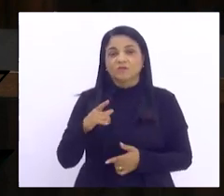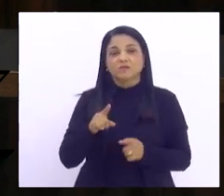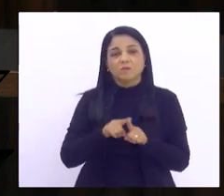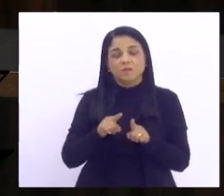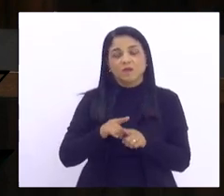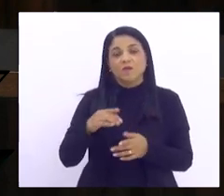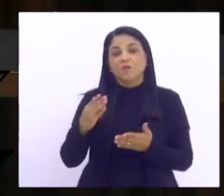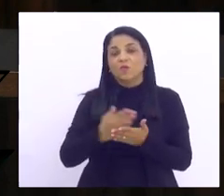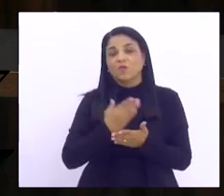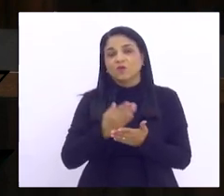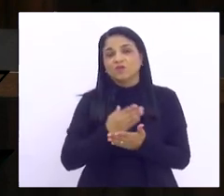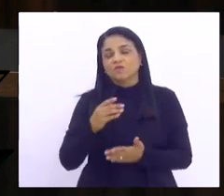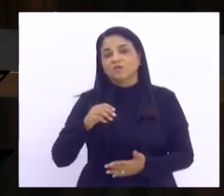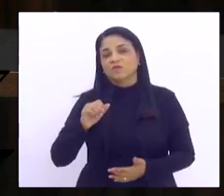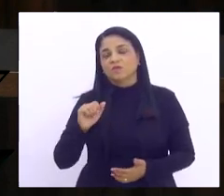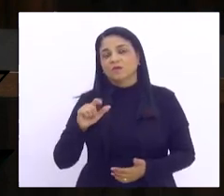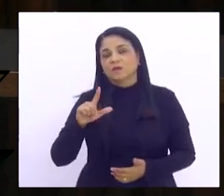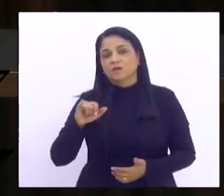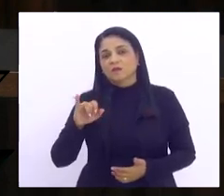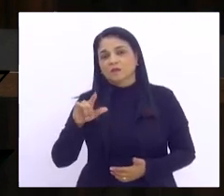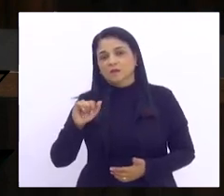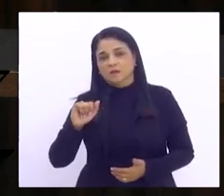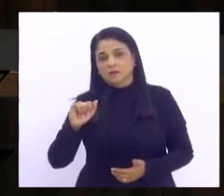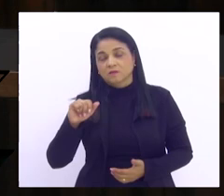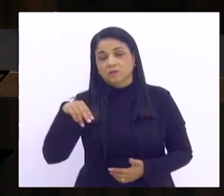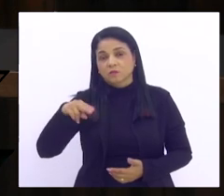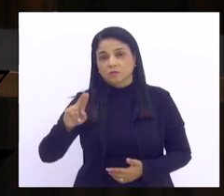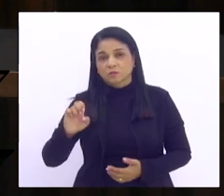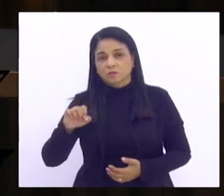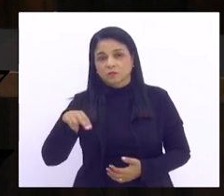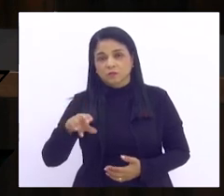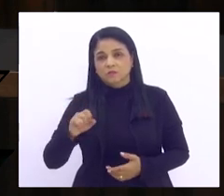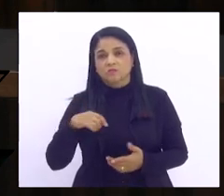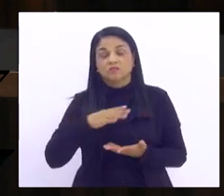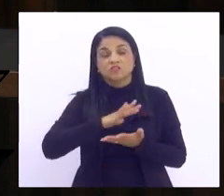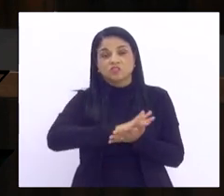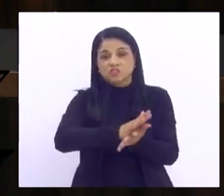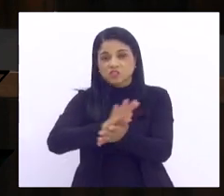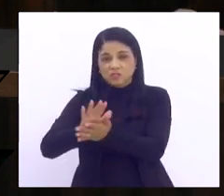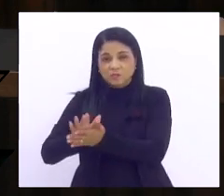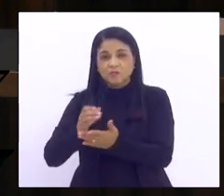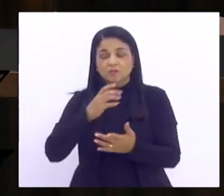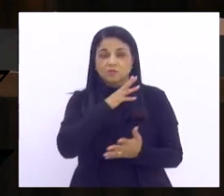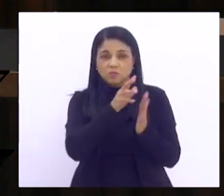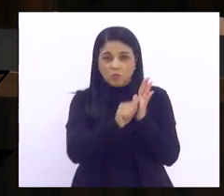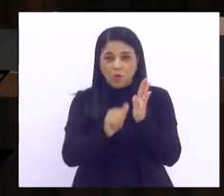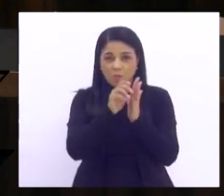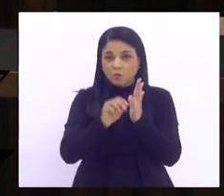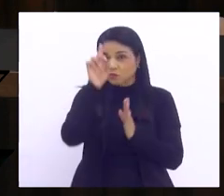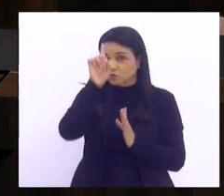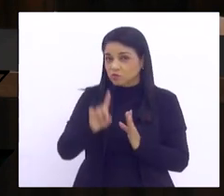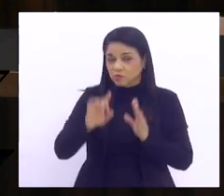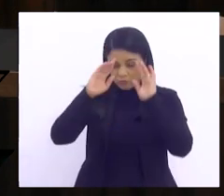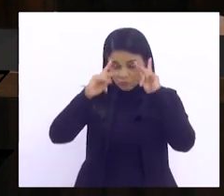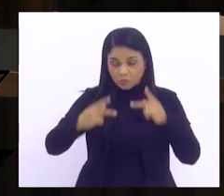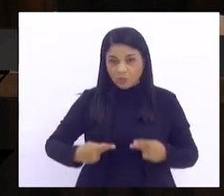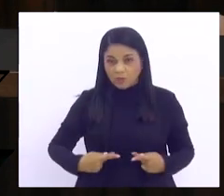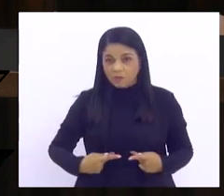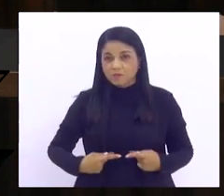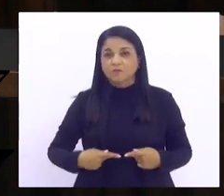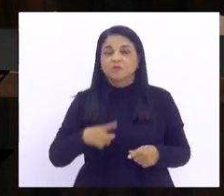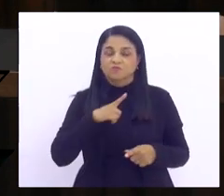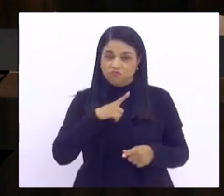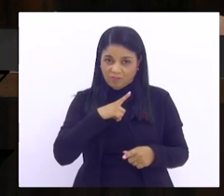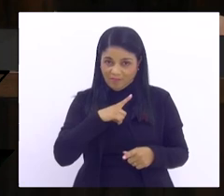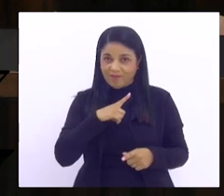Lília Nunes, A Atual Discussão sobre a Descriminalização do Aborto no Contexto de Efetivação dos Direitos Humanos. Eu tenho